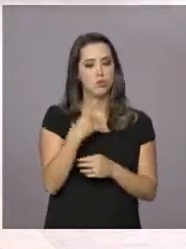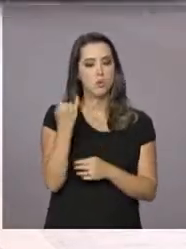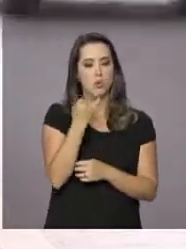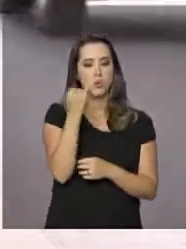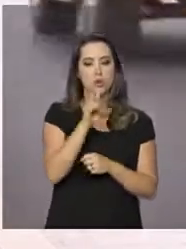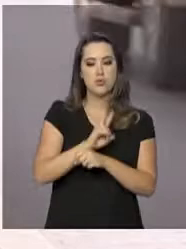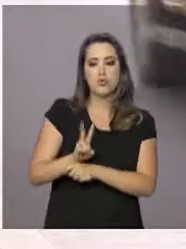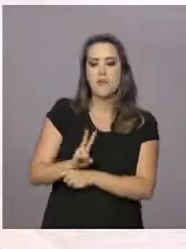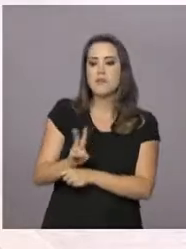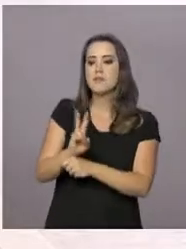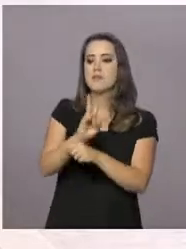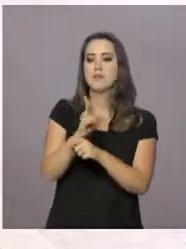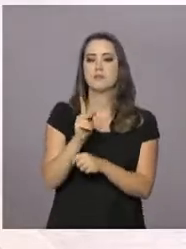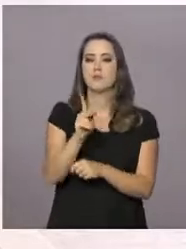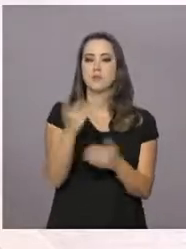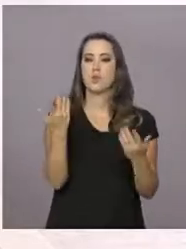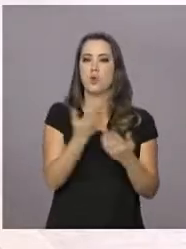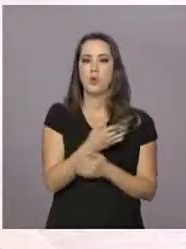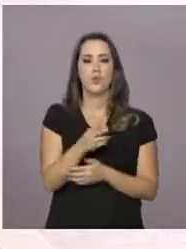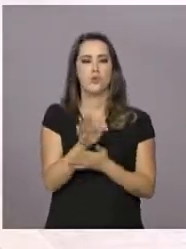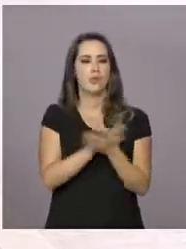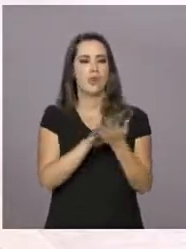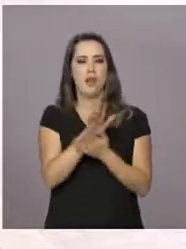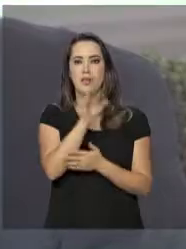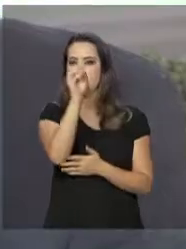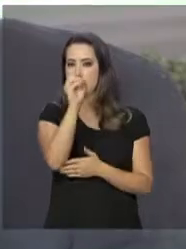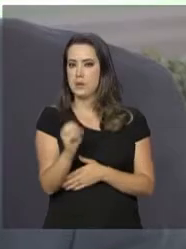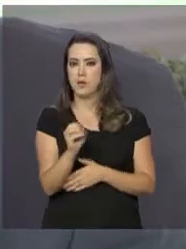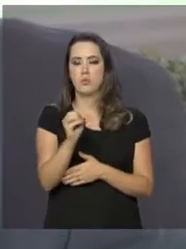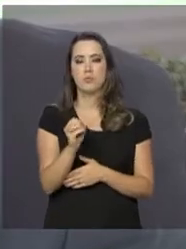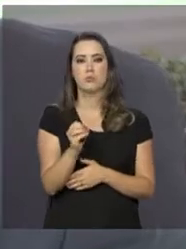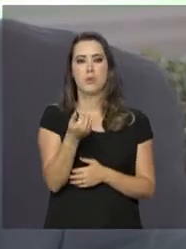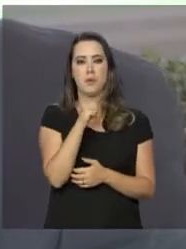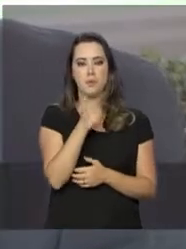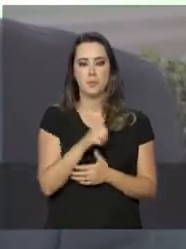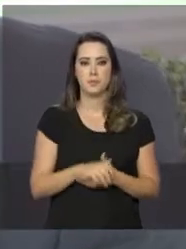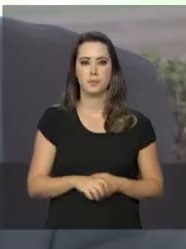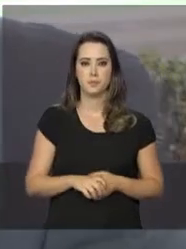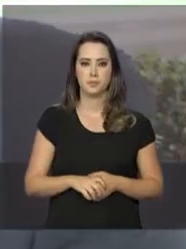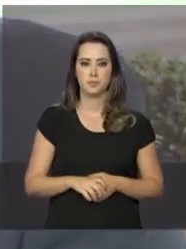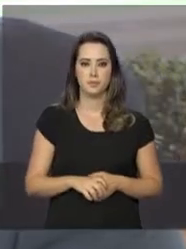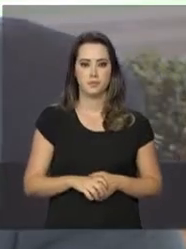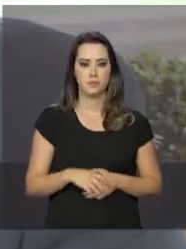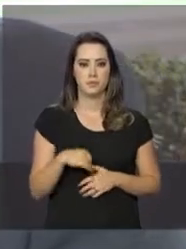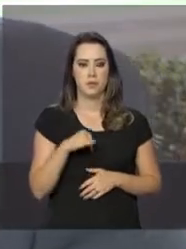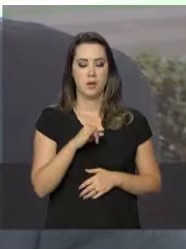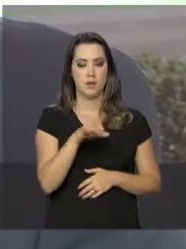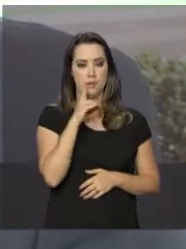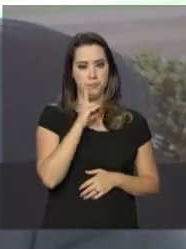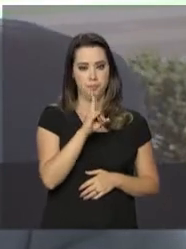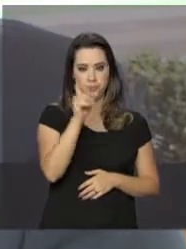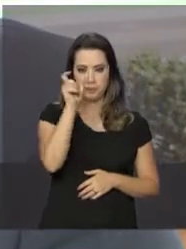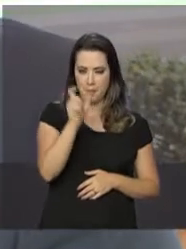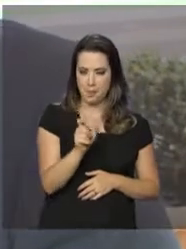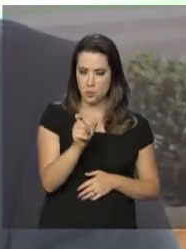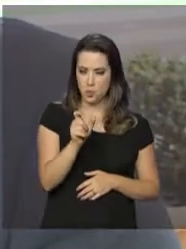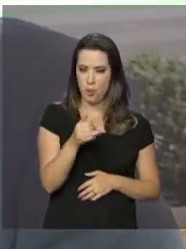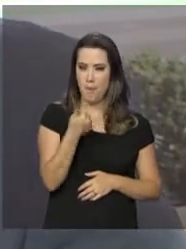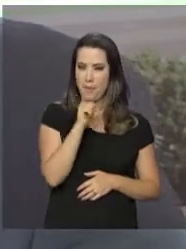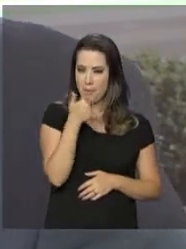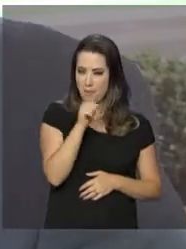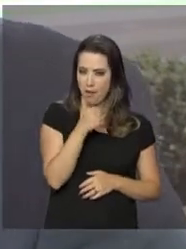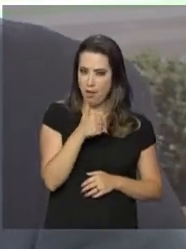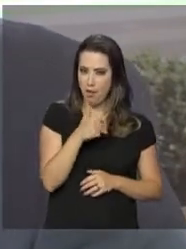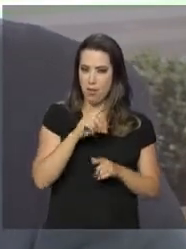a tolerância de álcool no organismo é zero se for flagrado com uma quantidade mesmo que mínima